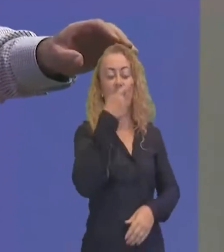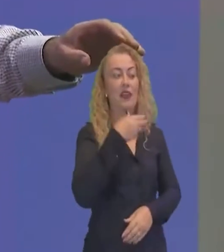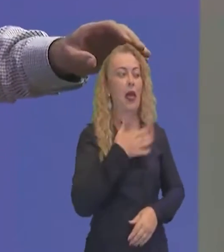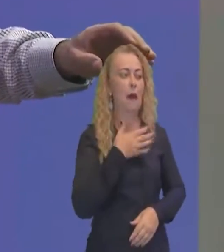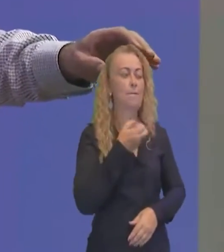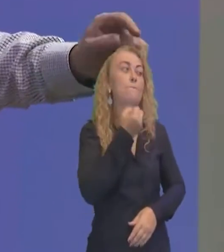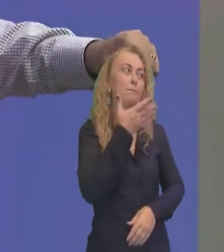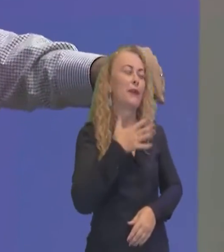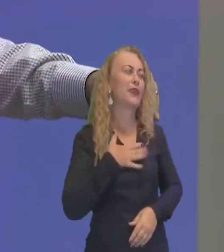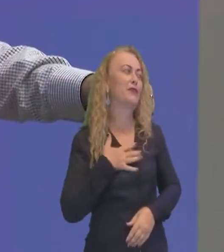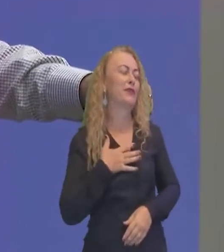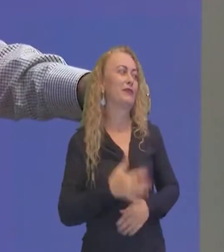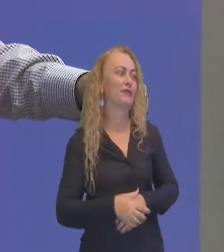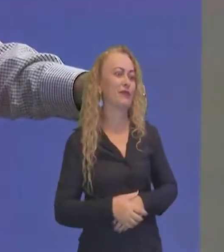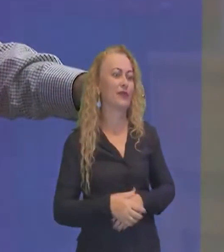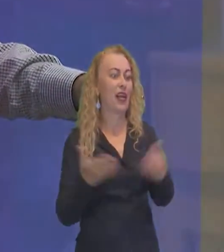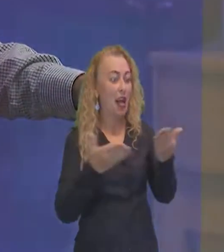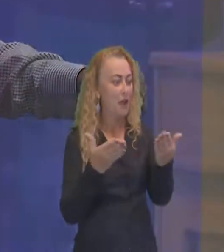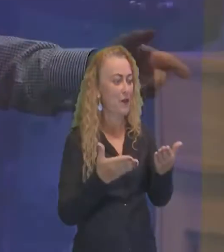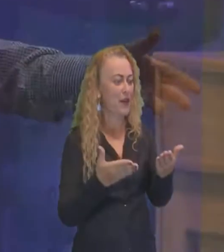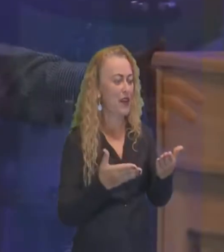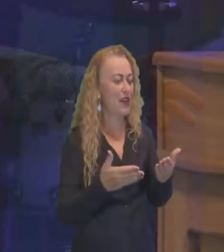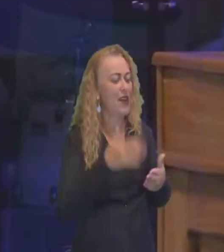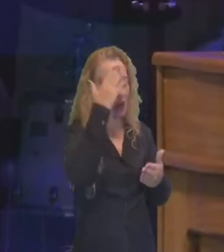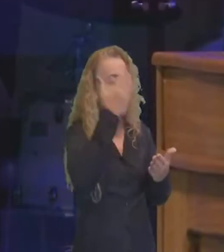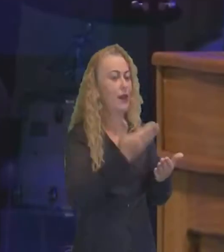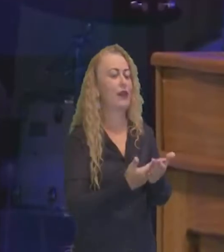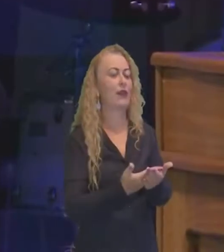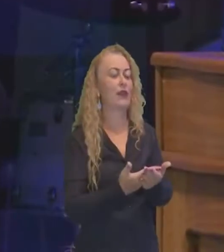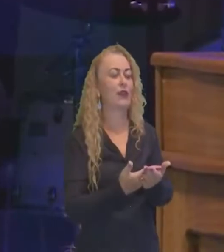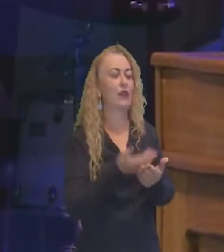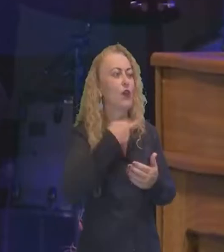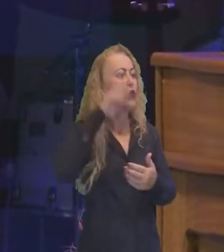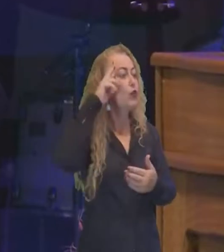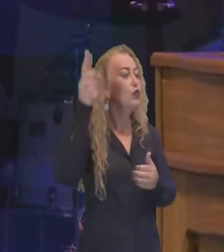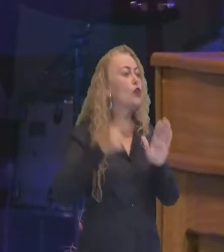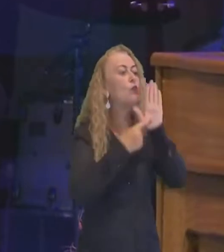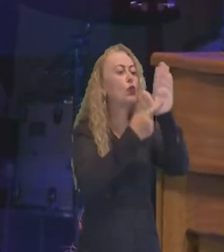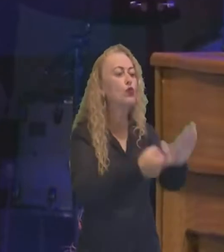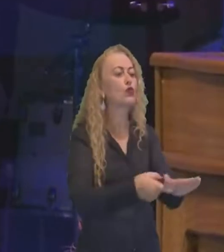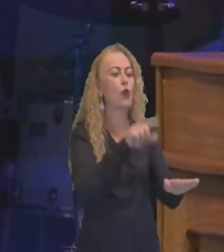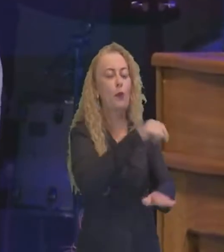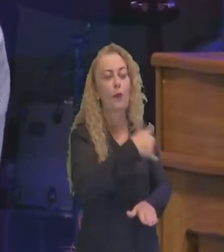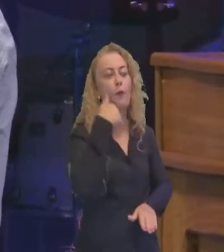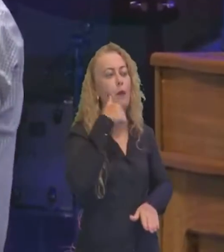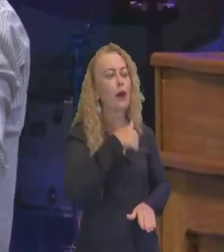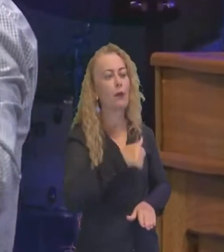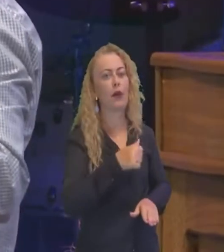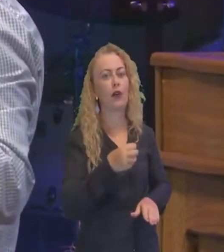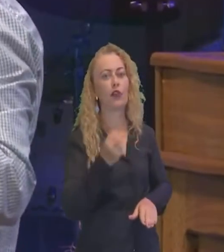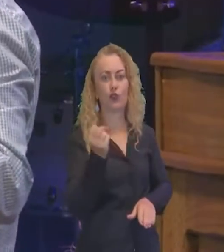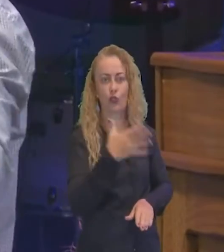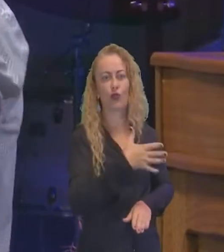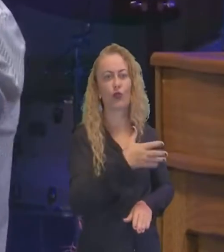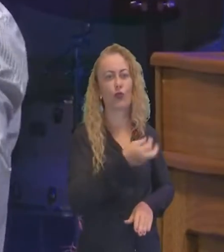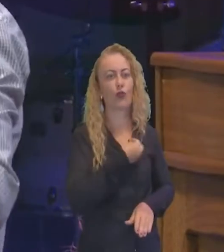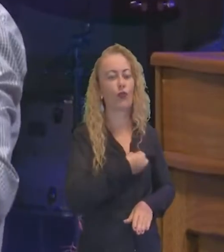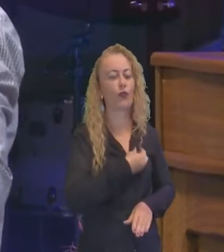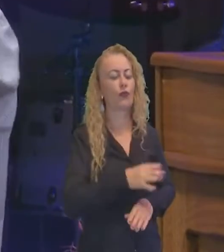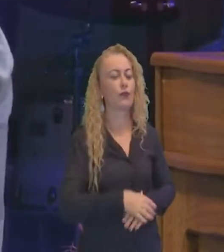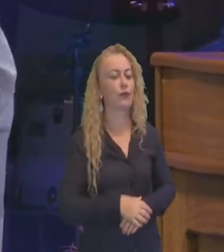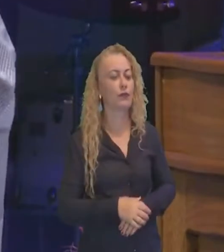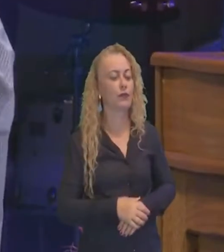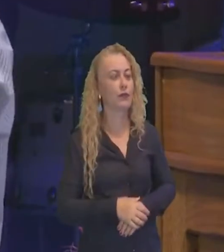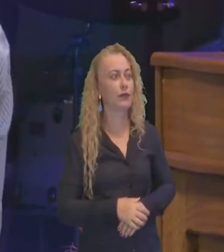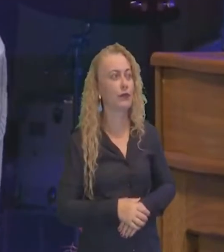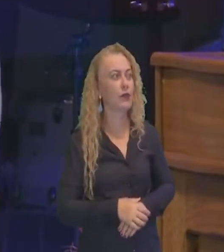E naquele momento, o Senhor deu essa palavra. Então, eu fico muito à vontade com aqueles irmãozinhos.